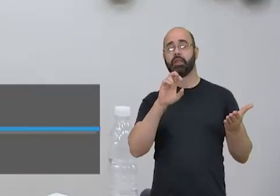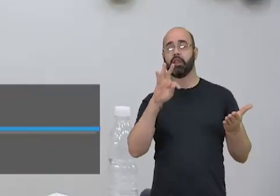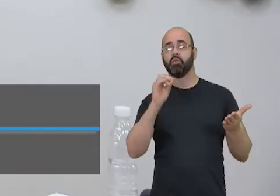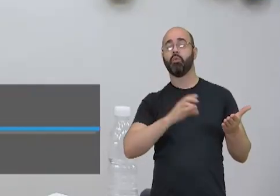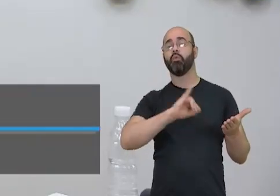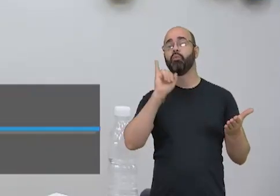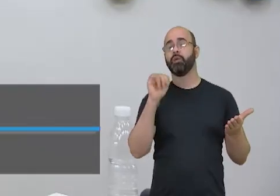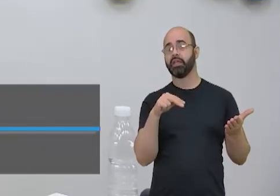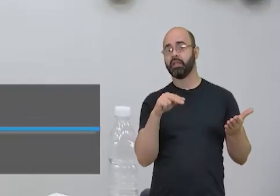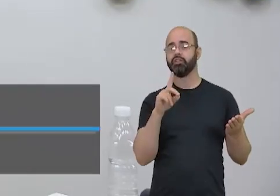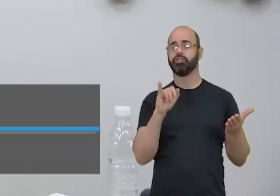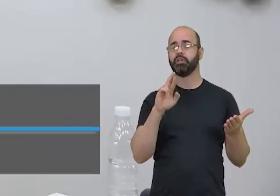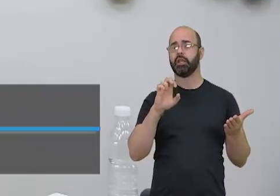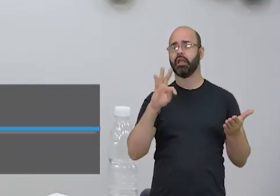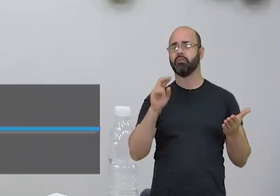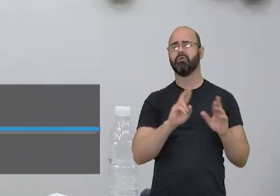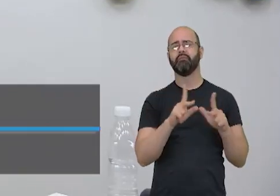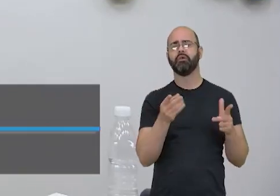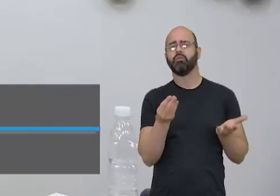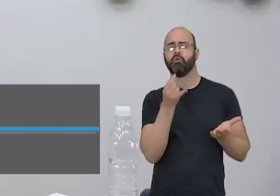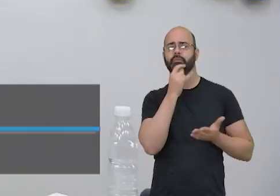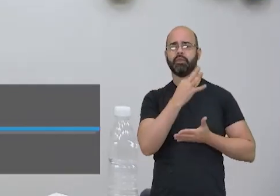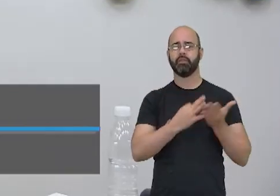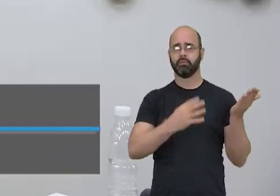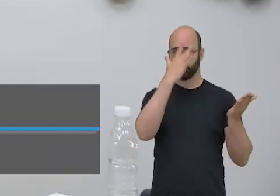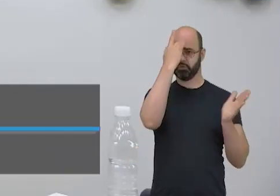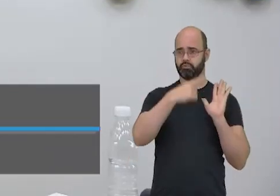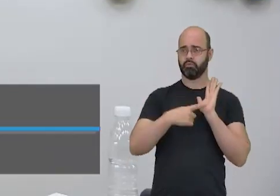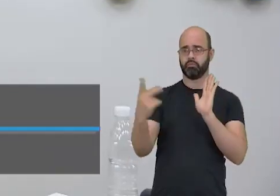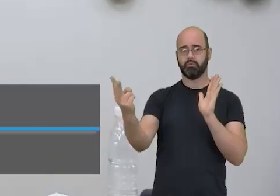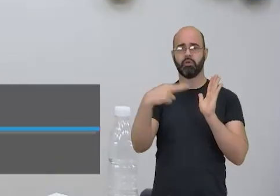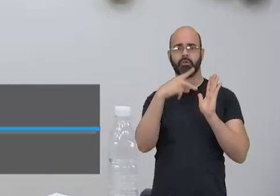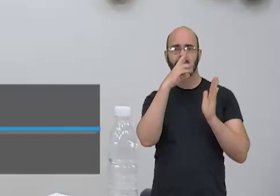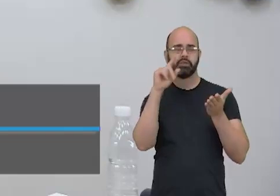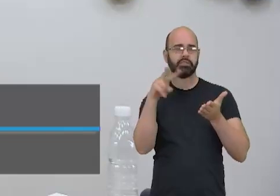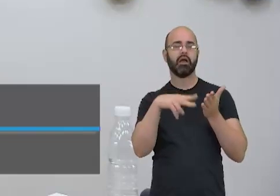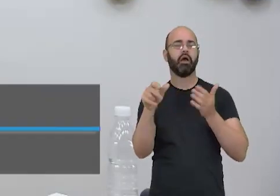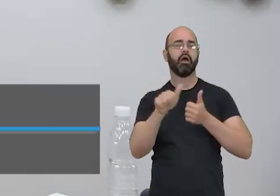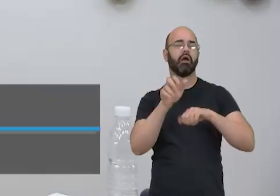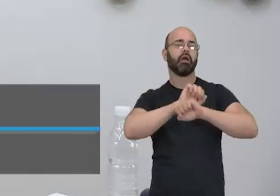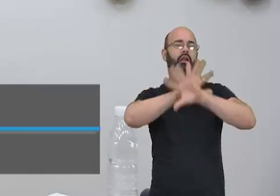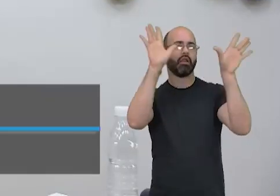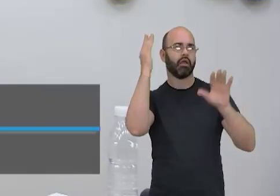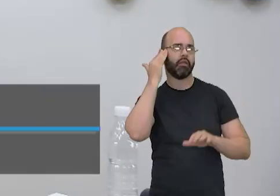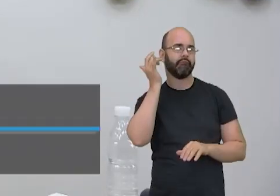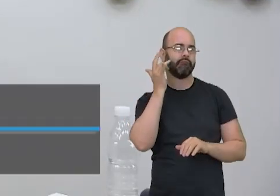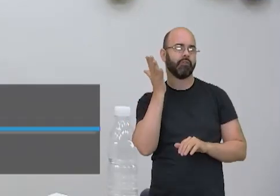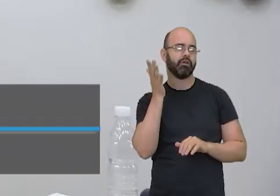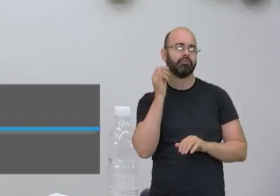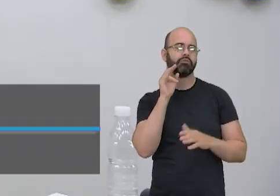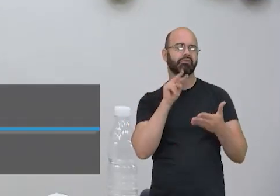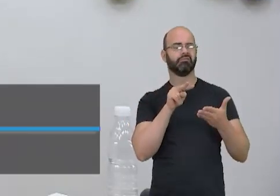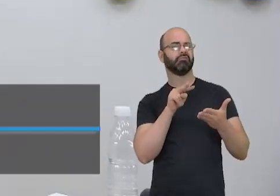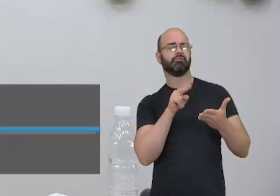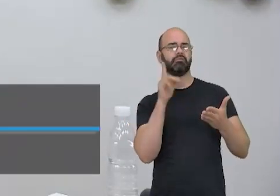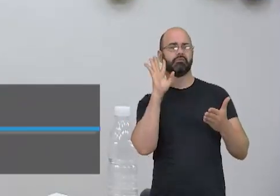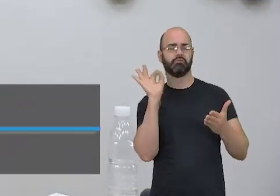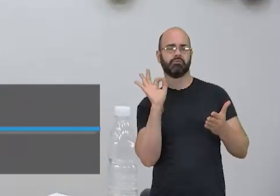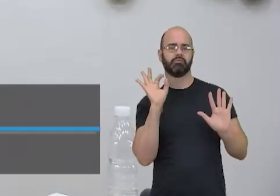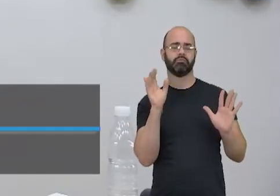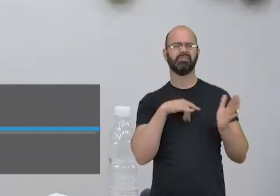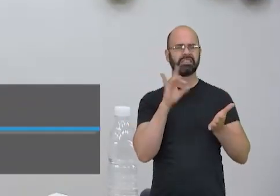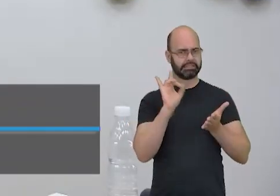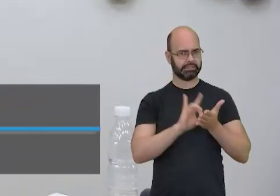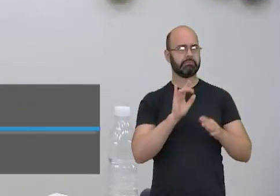indireto? Qual aproxima mais o texto do leitor? Qual distancia mais? Qual que parece que é mais verídico? Então, é